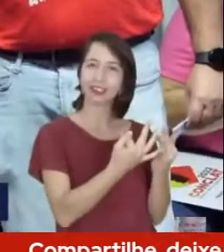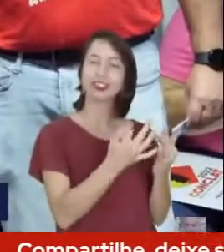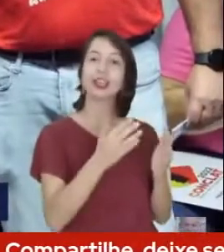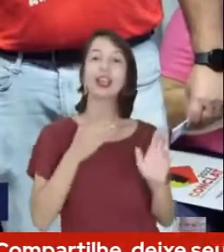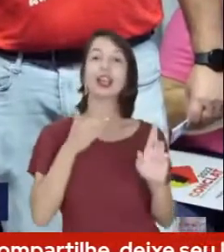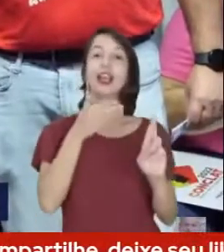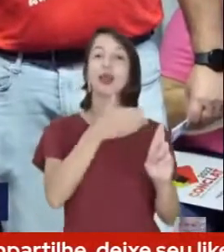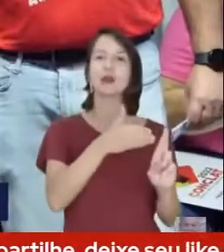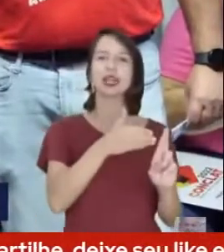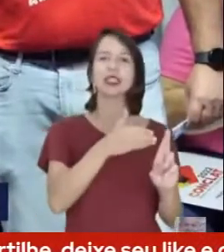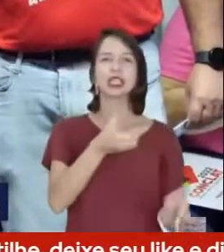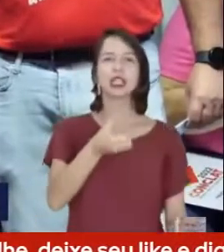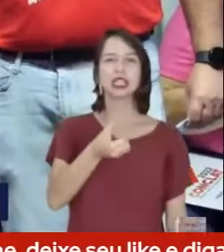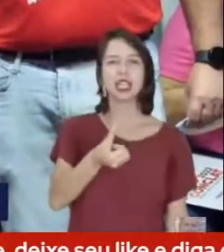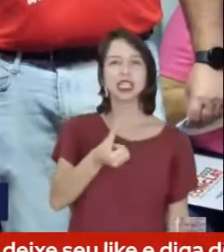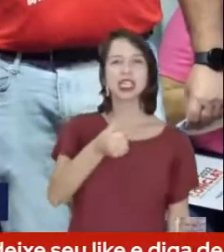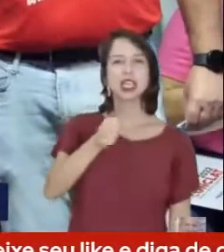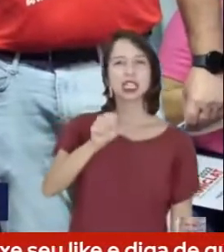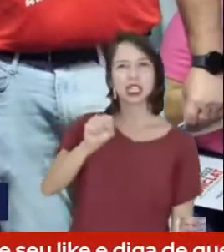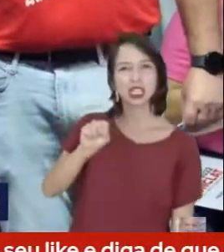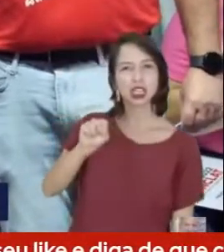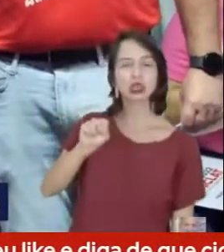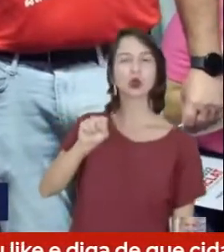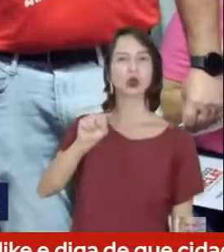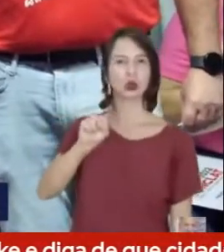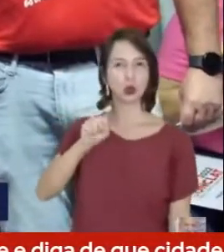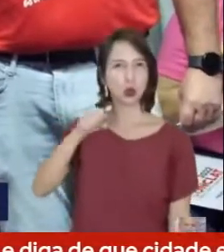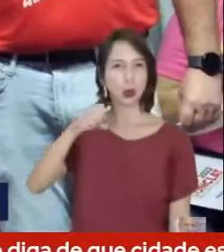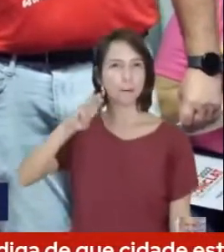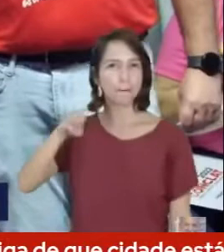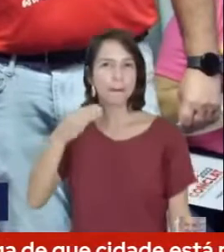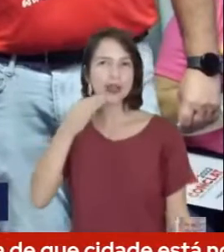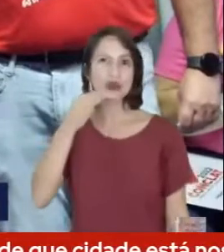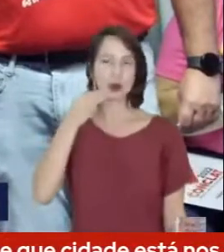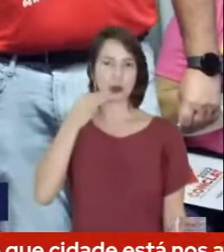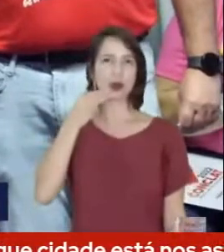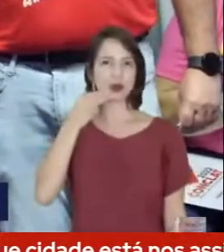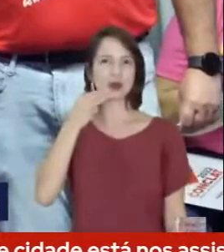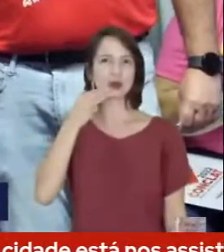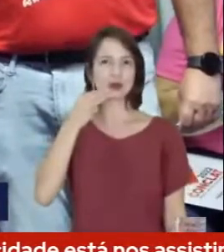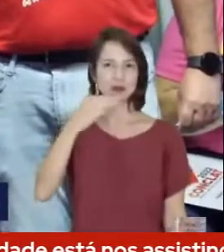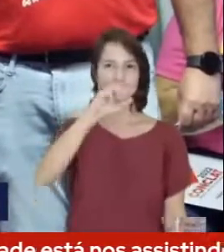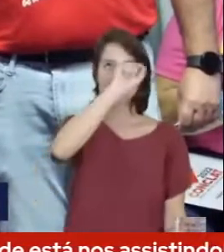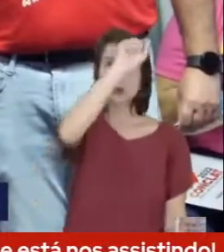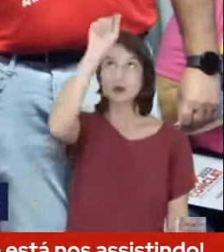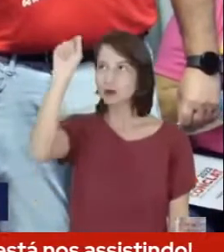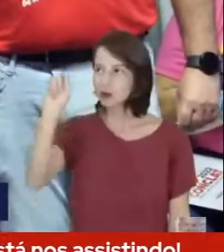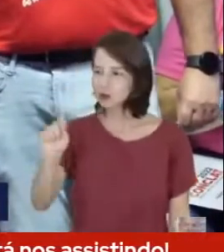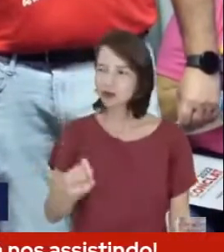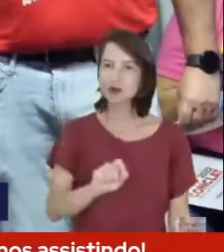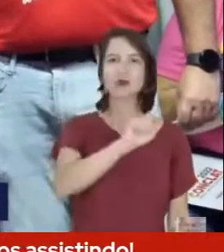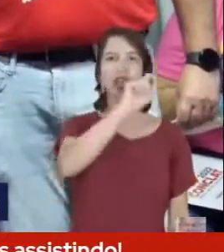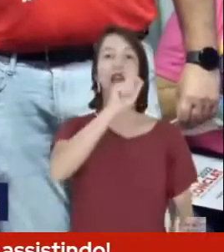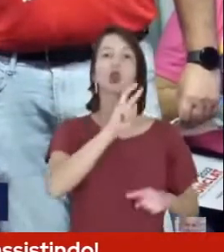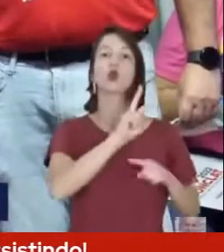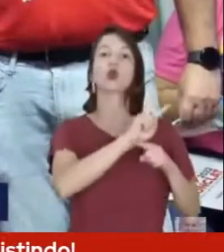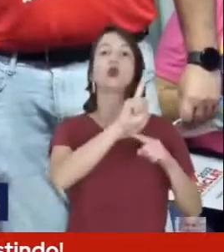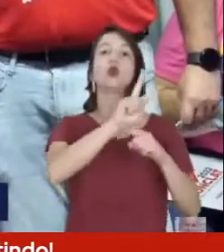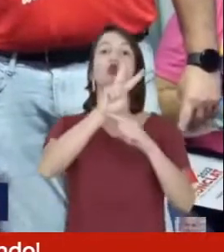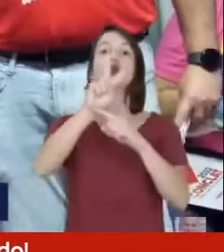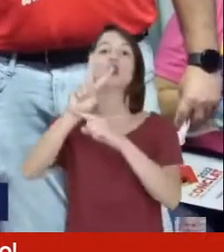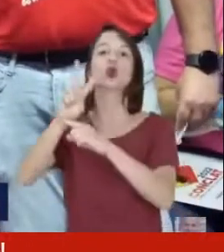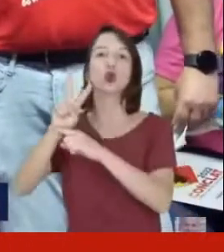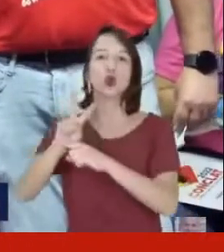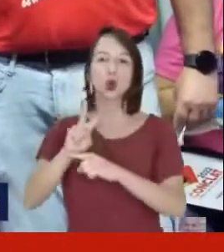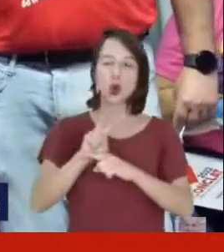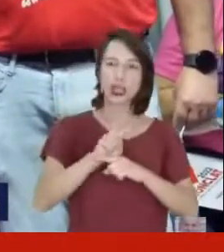Preserva 80% das áreas produtivas e 35% da oferta global de alimentos